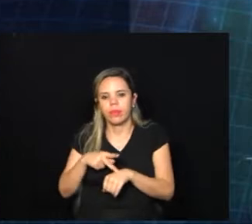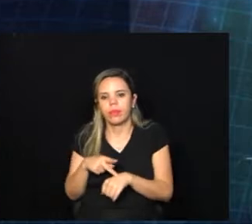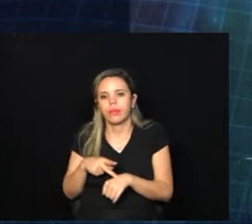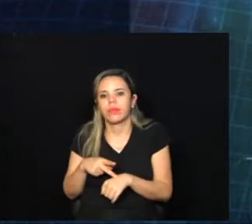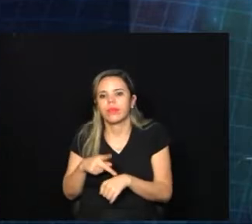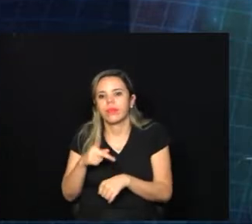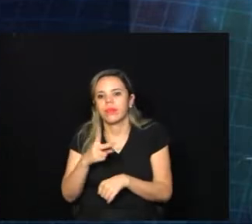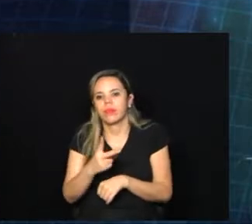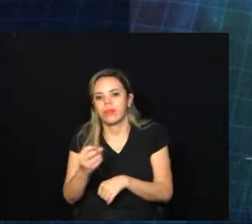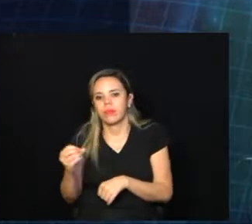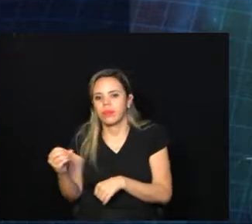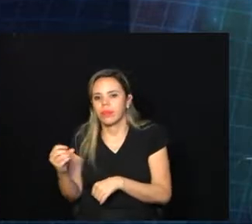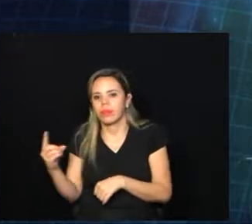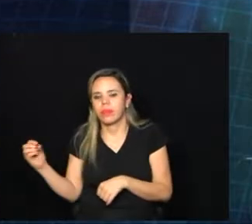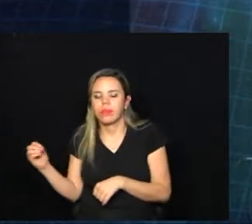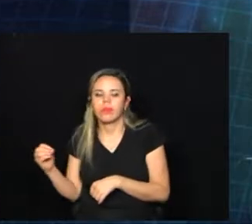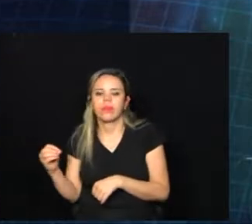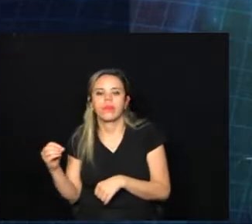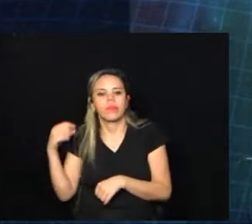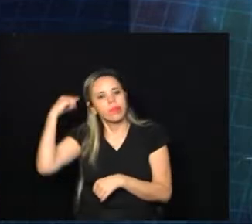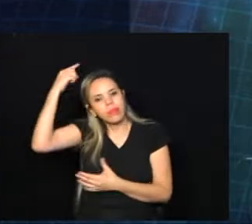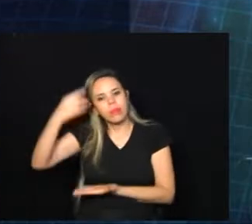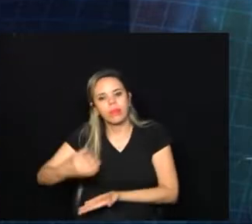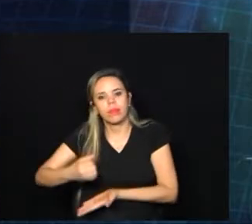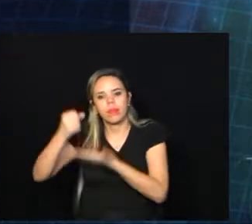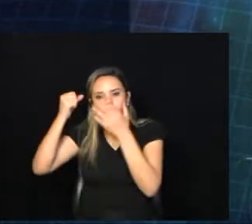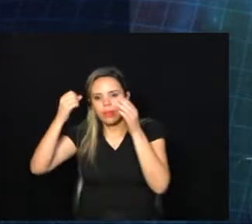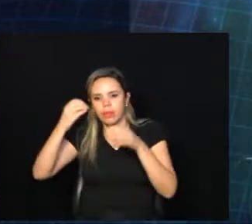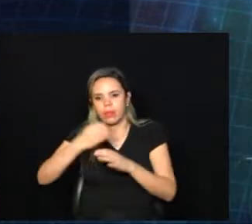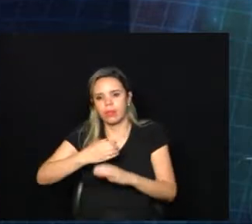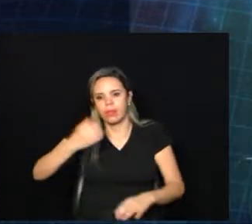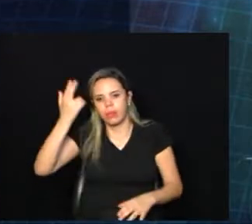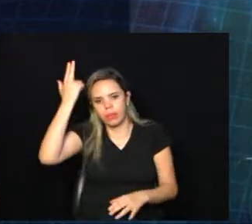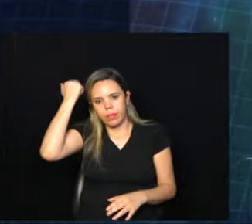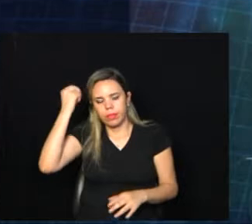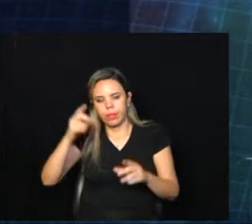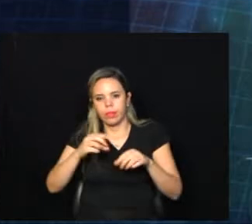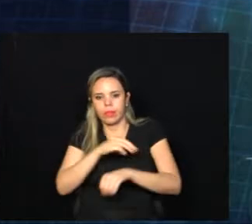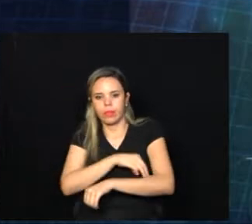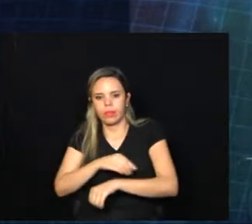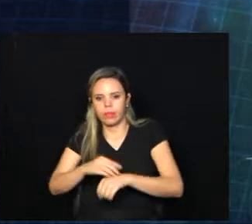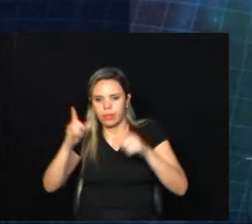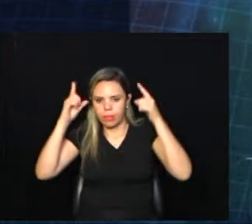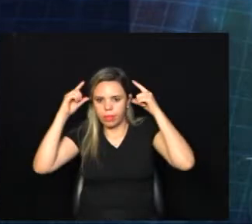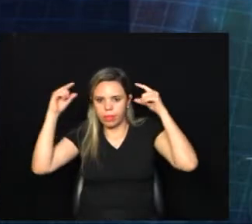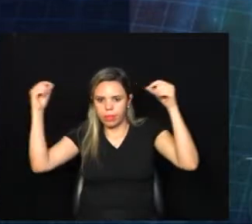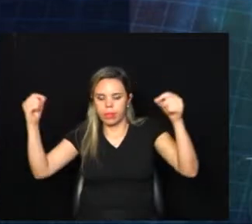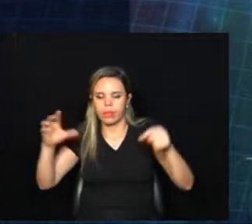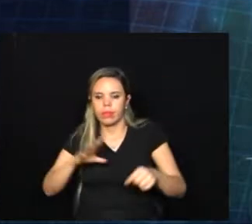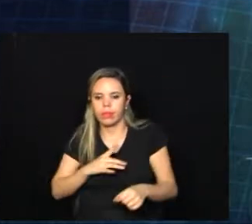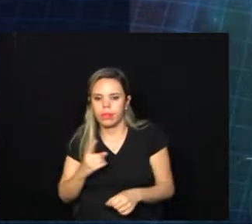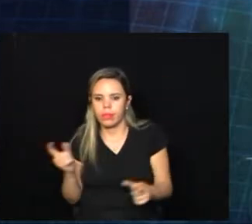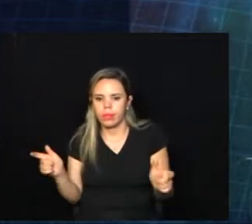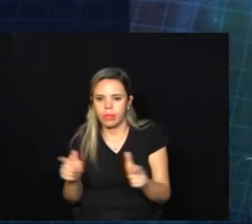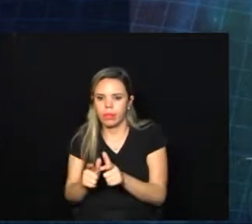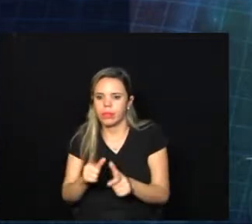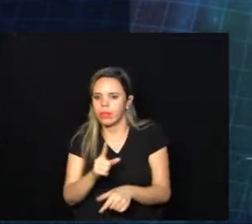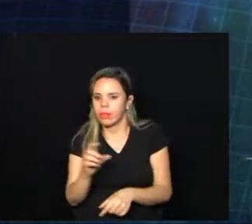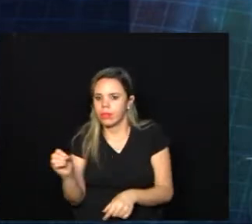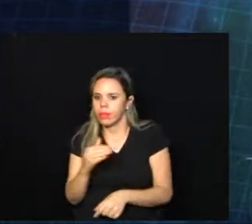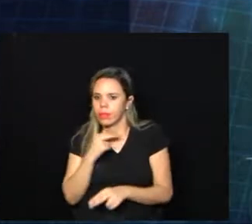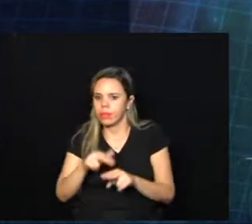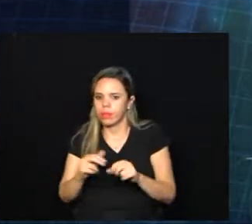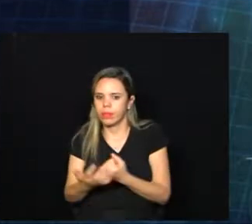entre 200 e 100 óbitos, Santo Antônio de Posse, Engenheiro Coelho, Morungaba e Olambra, os únicos municípios com menos de 100 óbitos